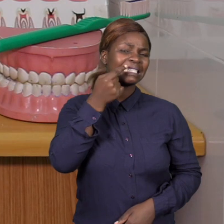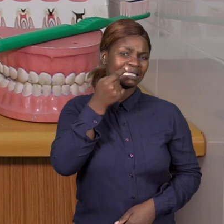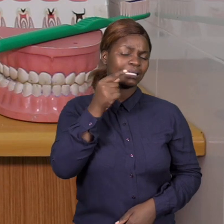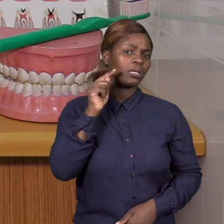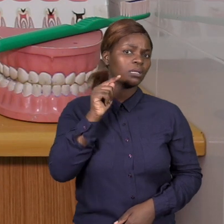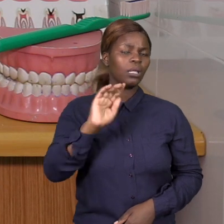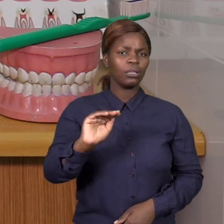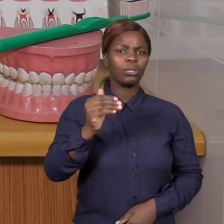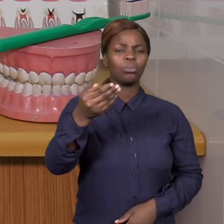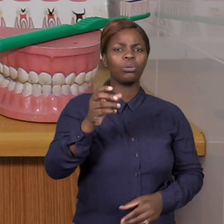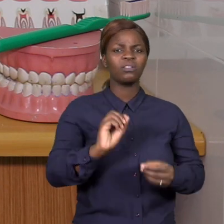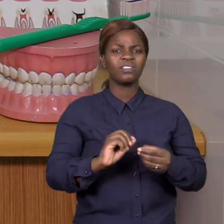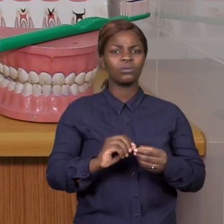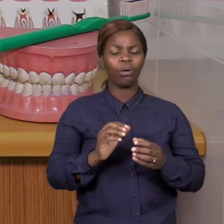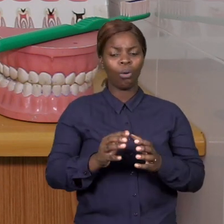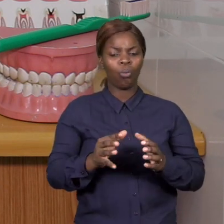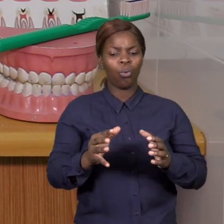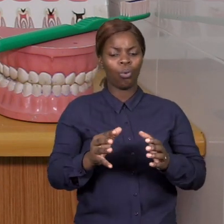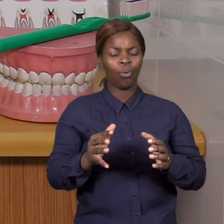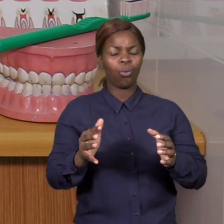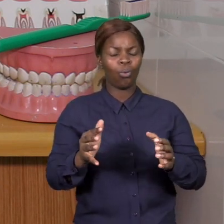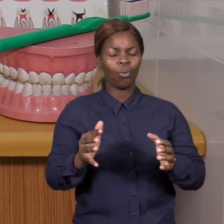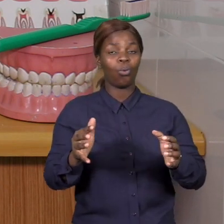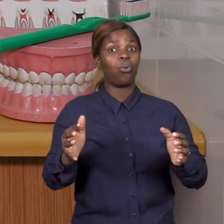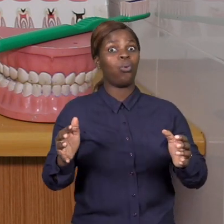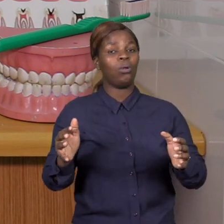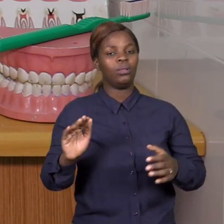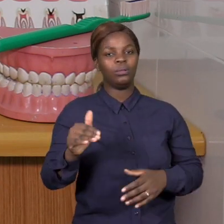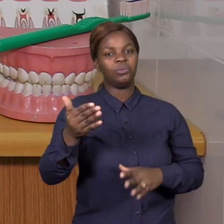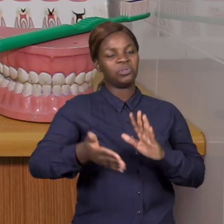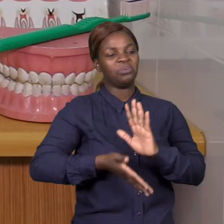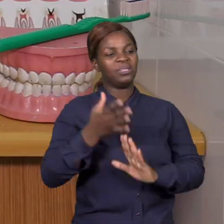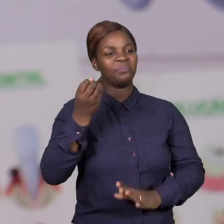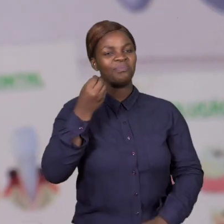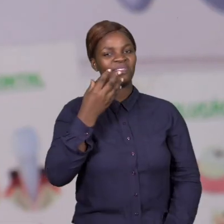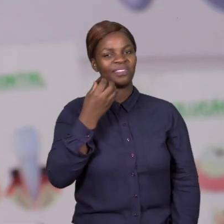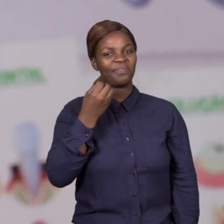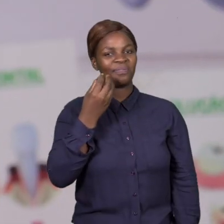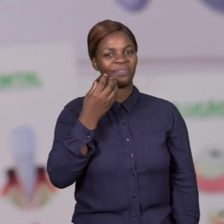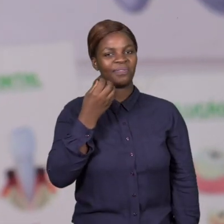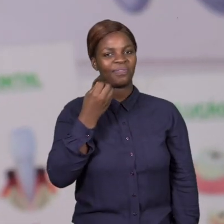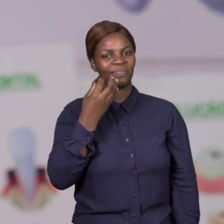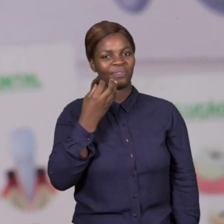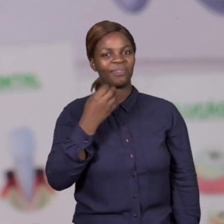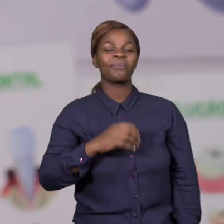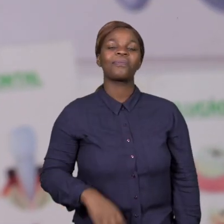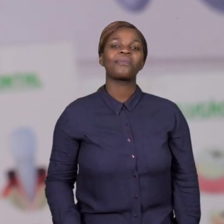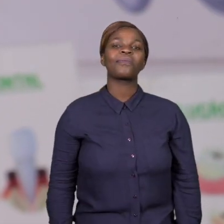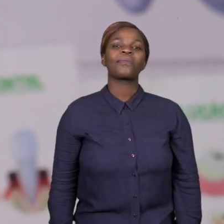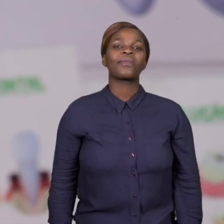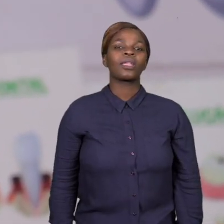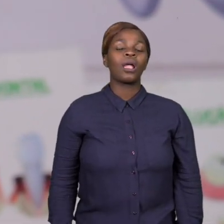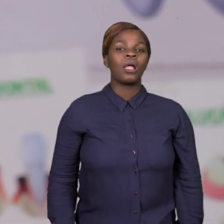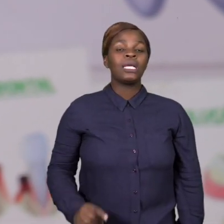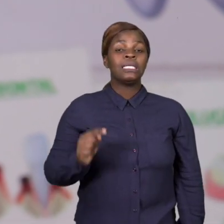com o tempo, vai evoluindo até ficar um buraco maior. E aí já é que vem as dores. A higiene oral, sobretudo,